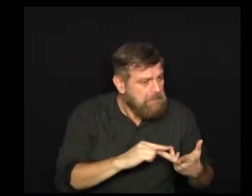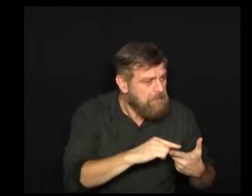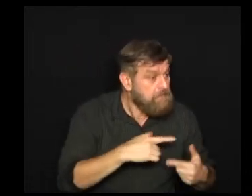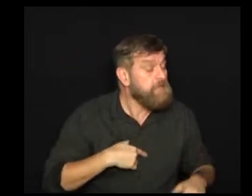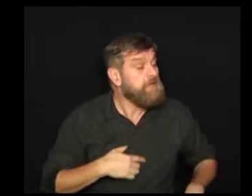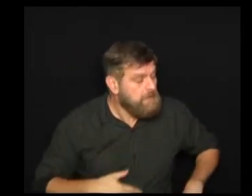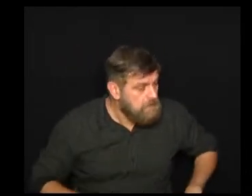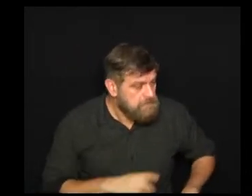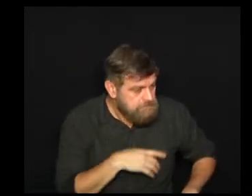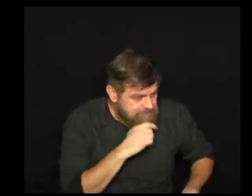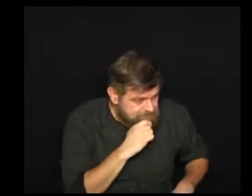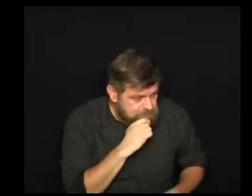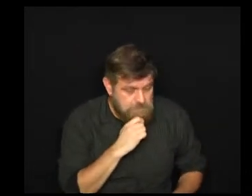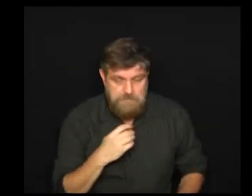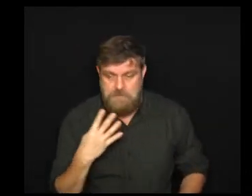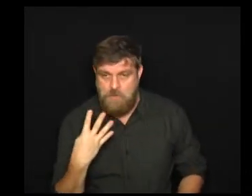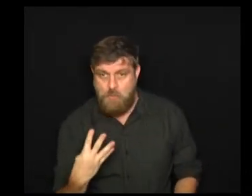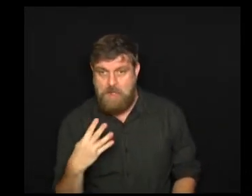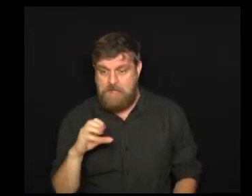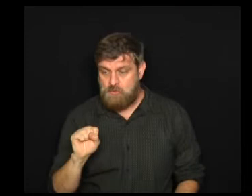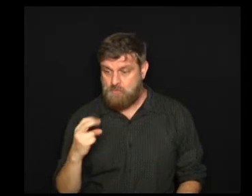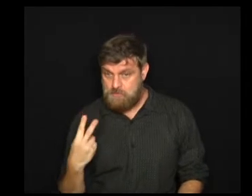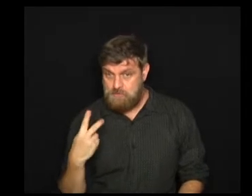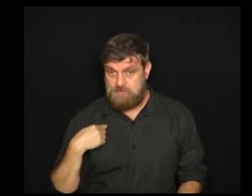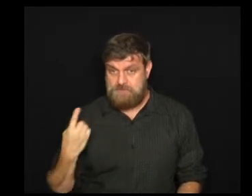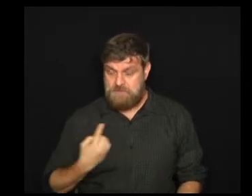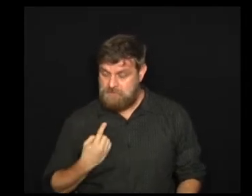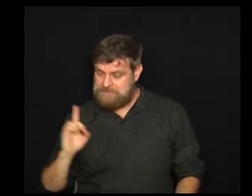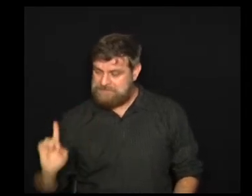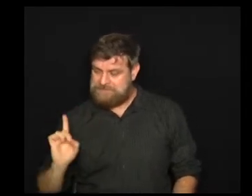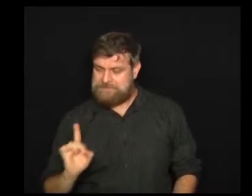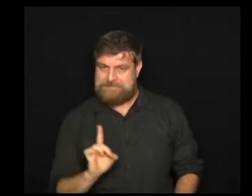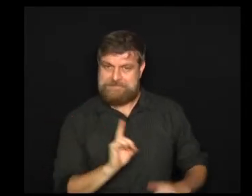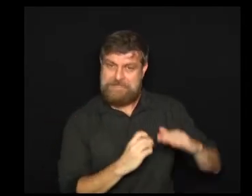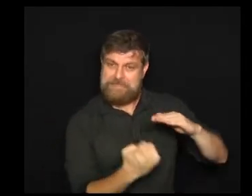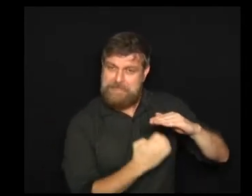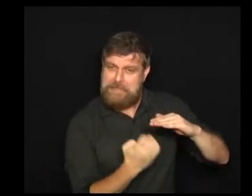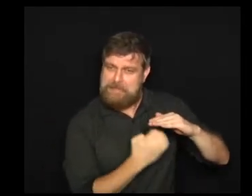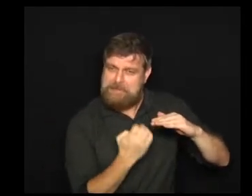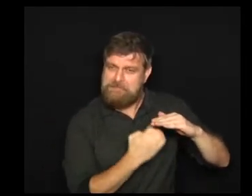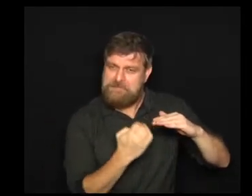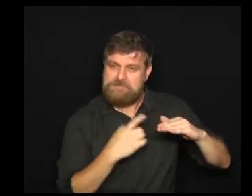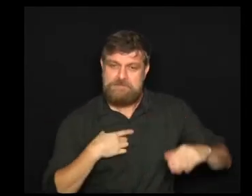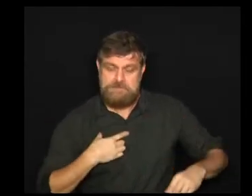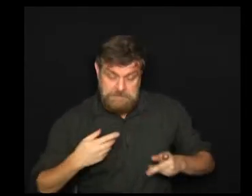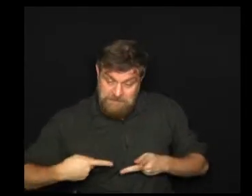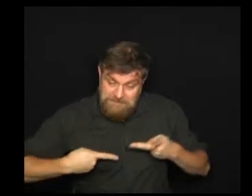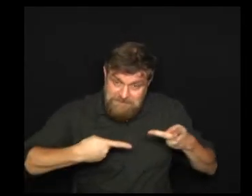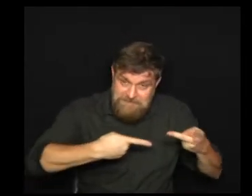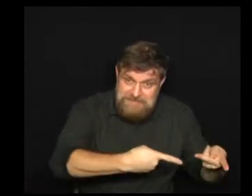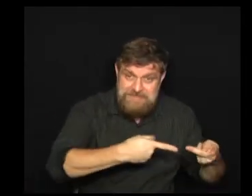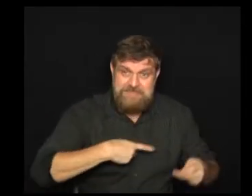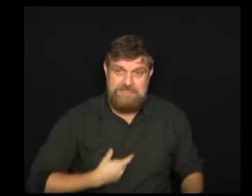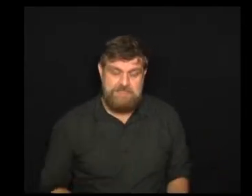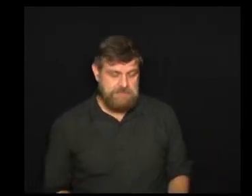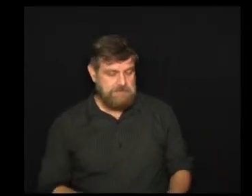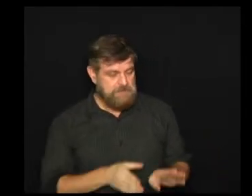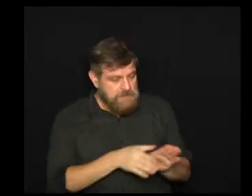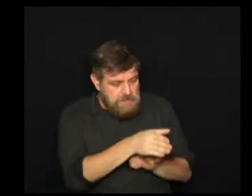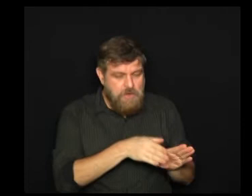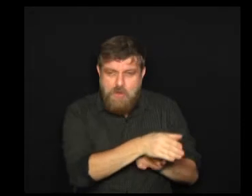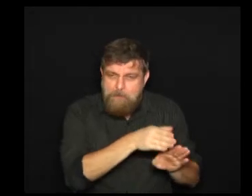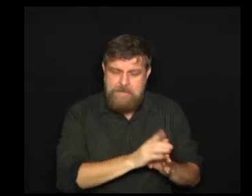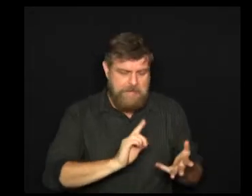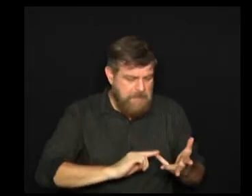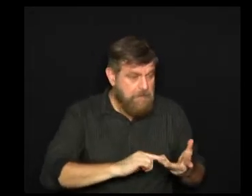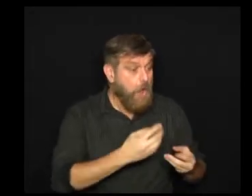atendimentos, dos 482 atendimentos que nós vamos até a empresa, a gente vai visitar a empresa, faz a sensibilização, dá as instruções